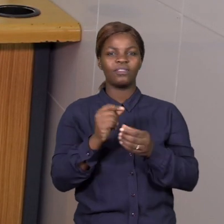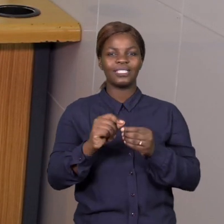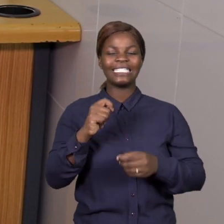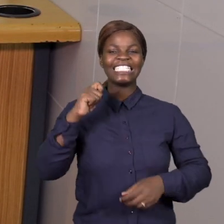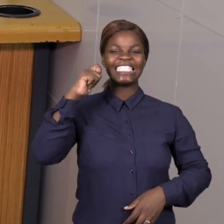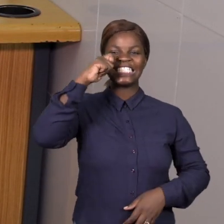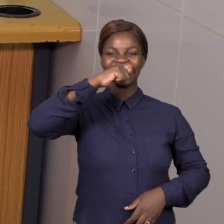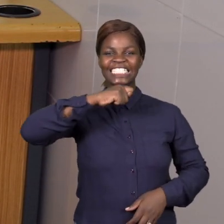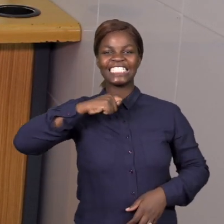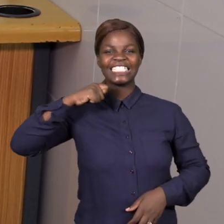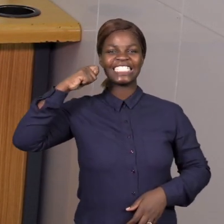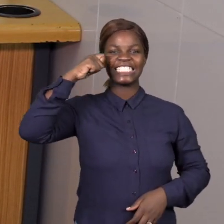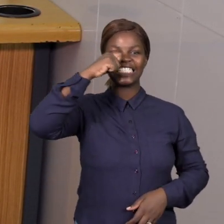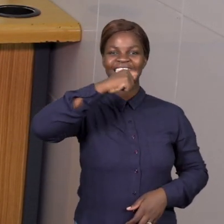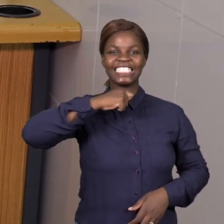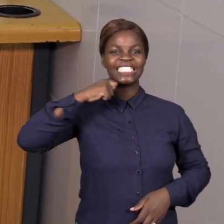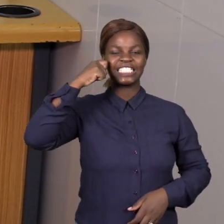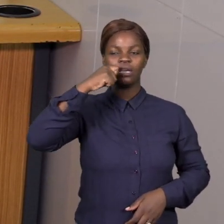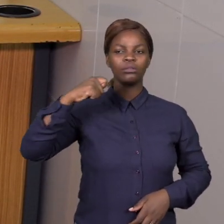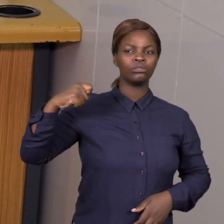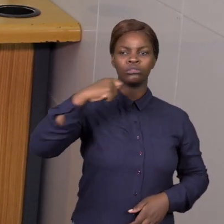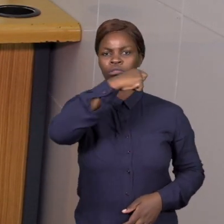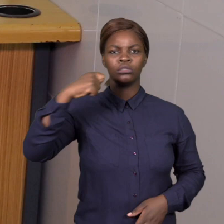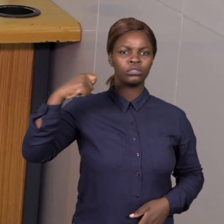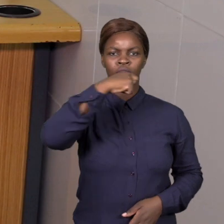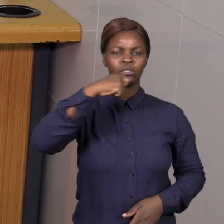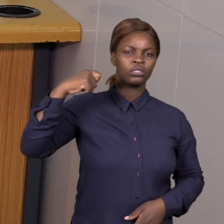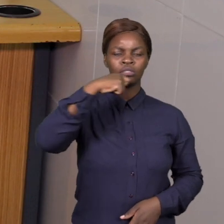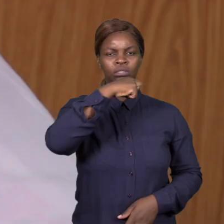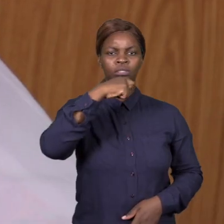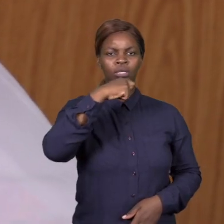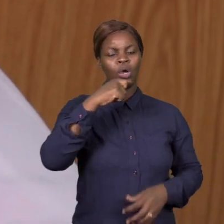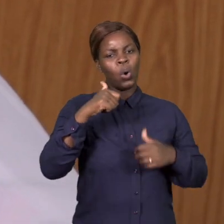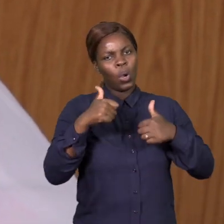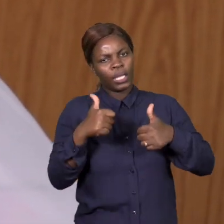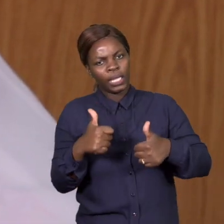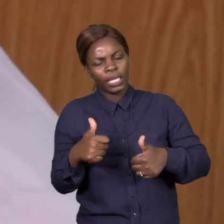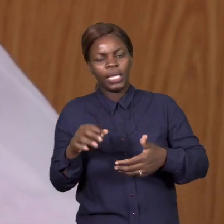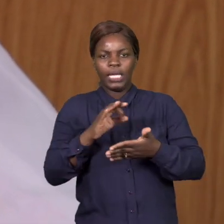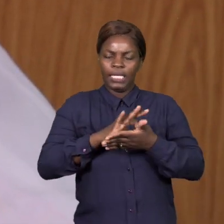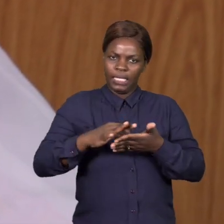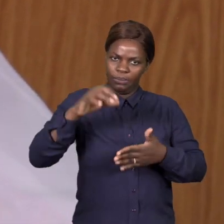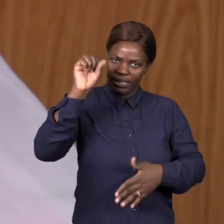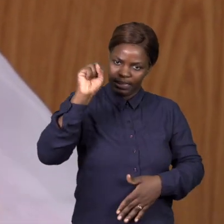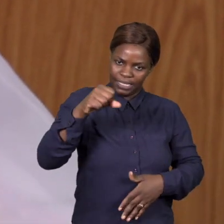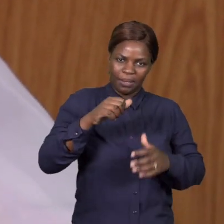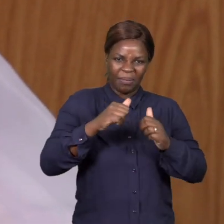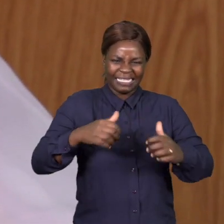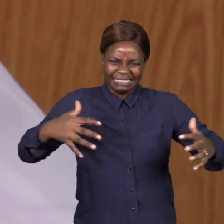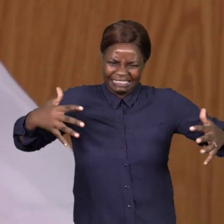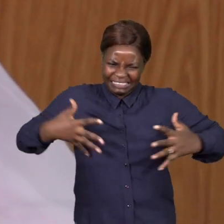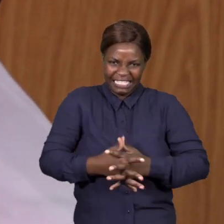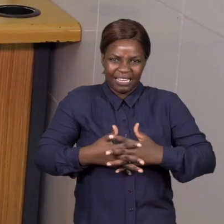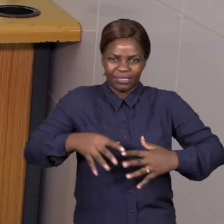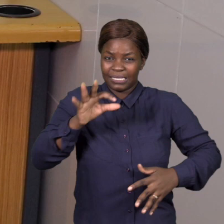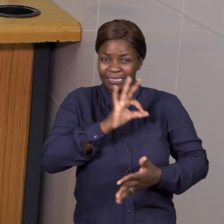circulares, porque os movimentos de vai e vem, ainda que consigam tirar algum resto de comida lá, mas não são